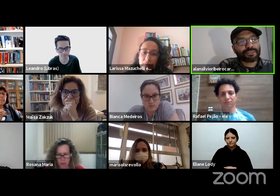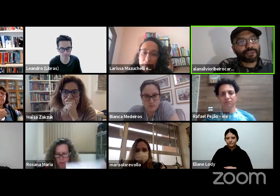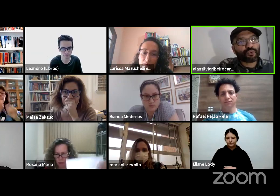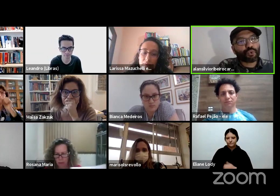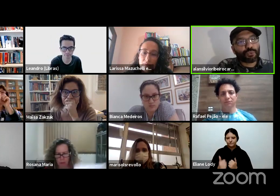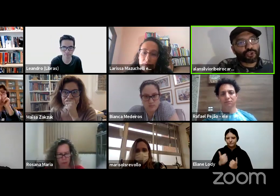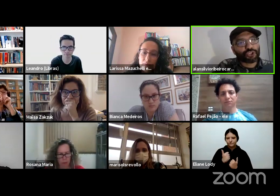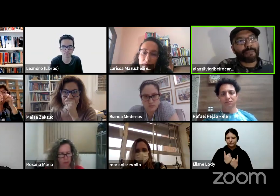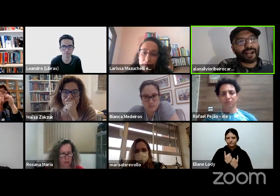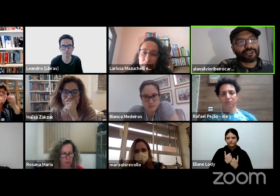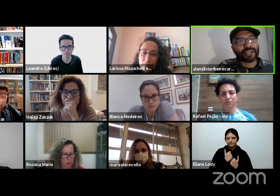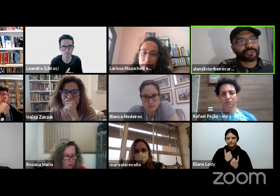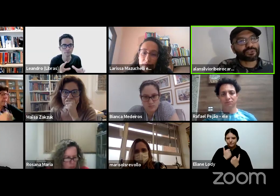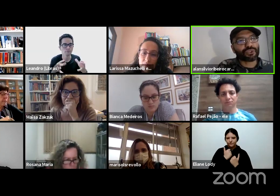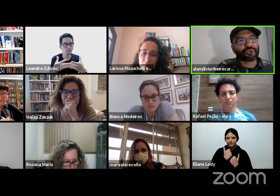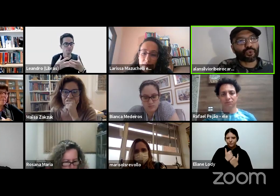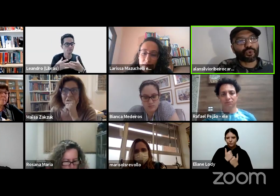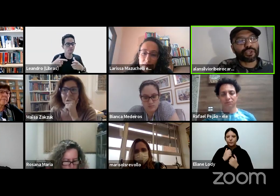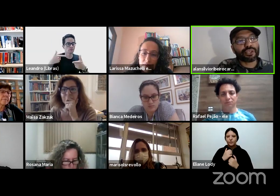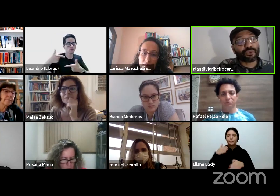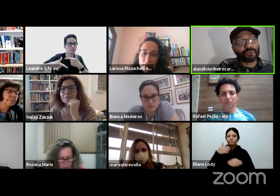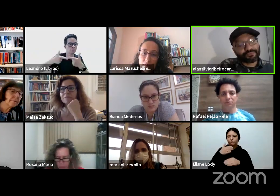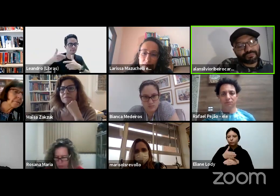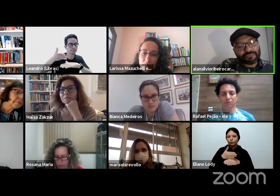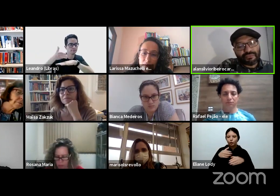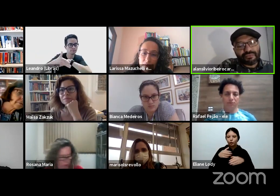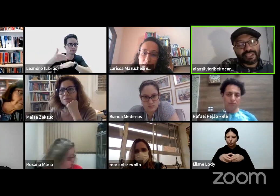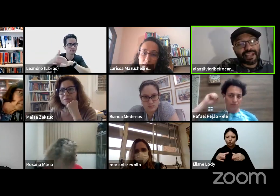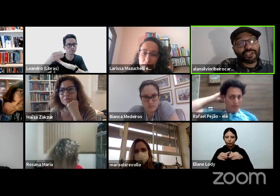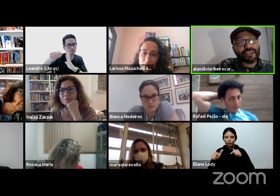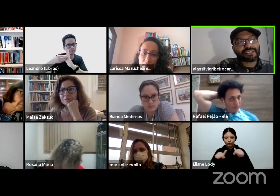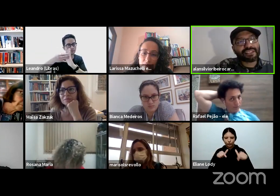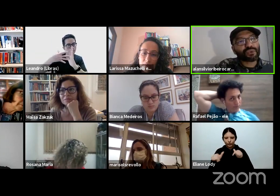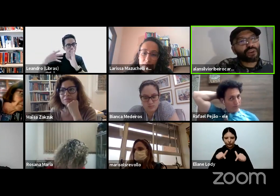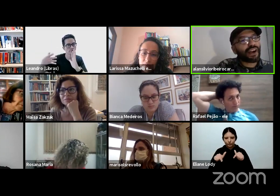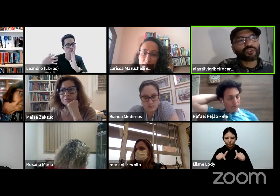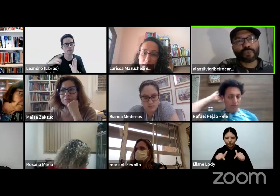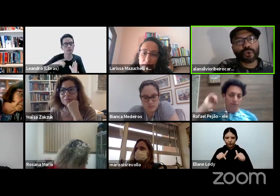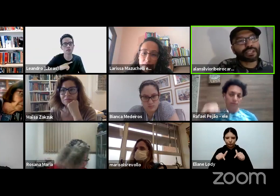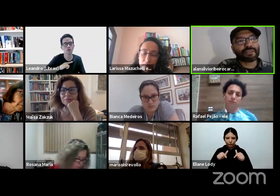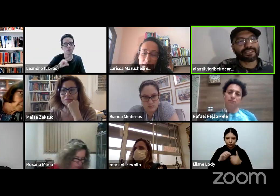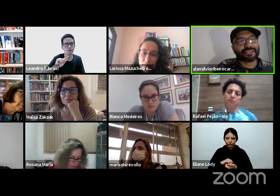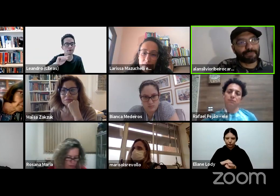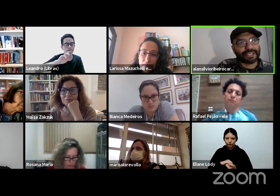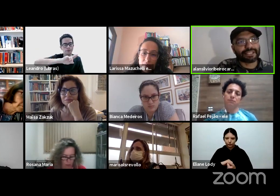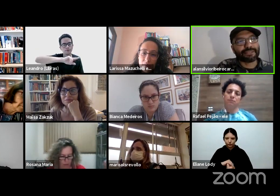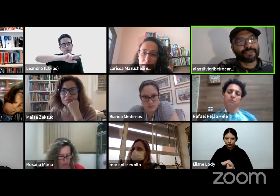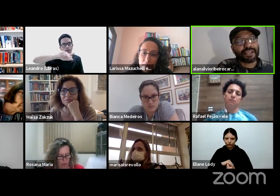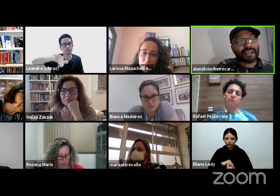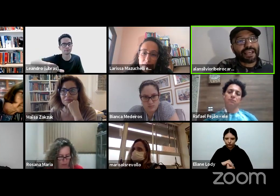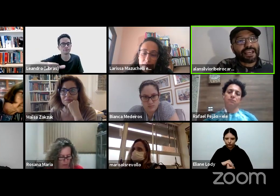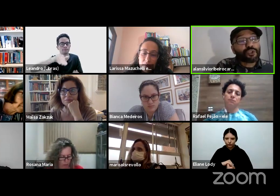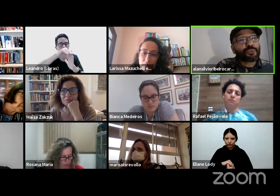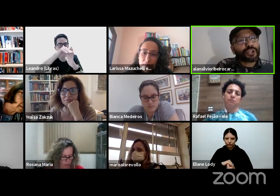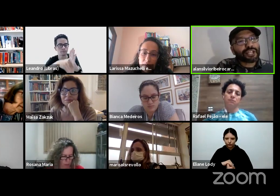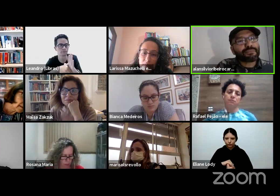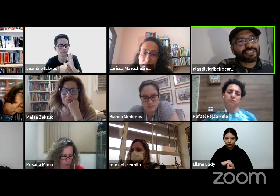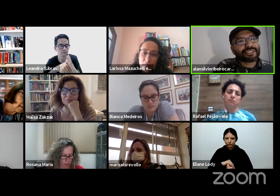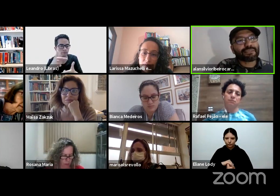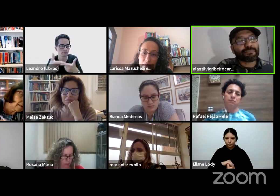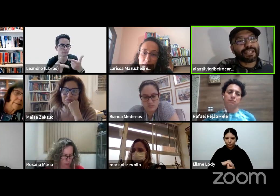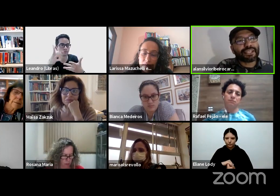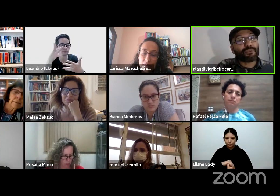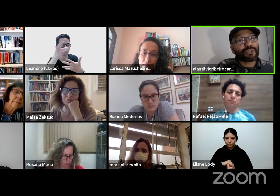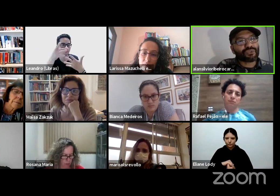eu participei de um grupo de trabalho que era para discussão de currículo, e aí tive acesso a vários programas de disciplina. E os programas